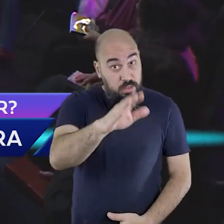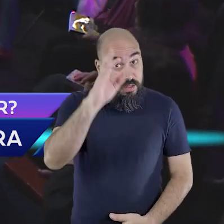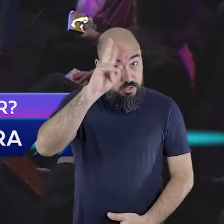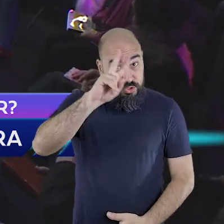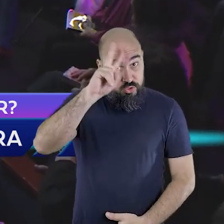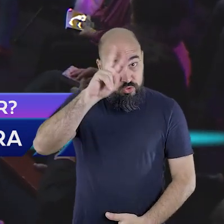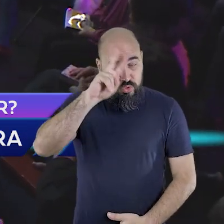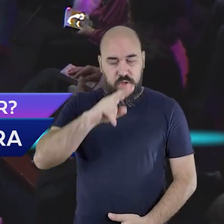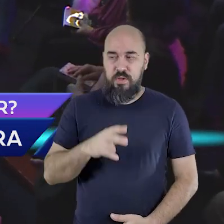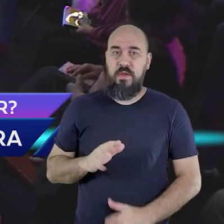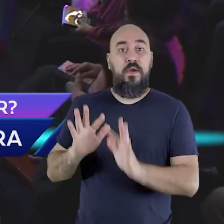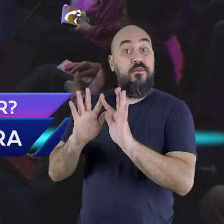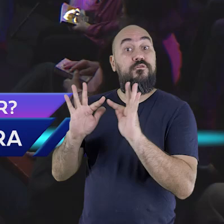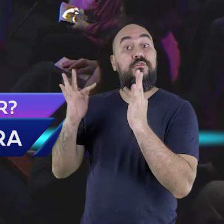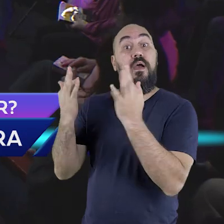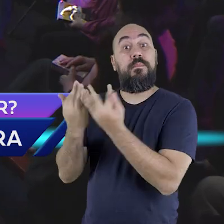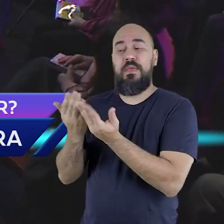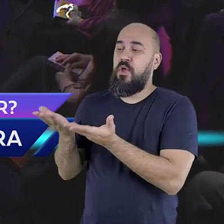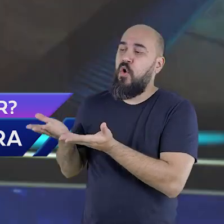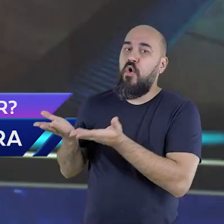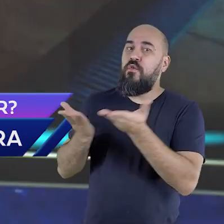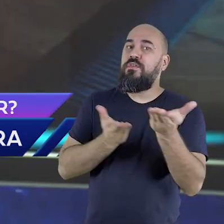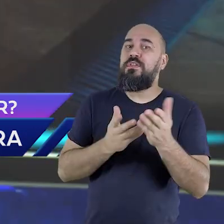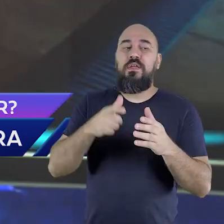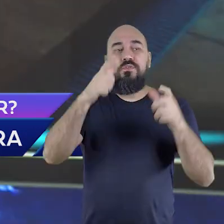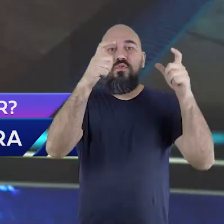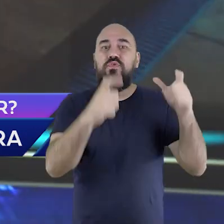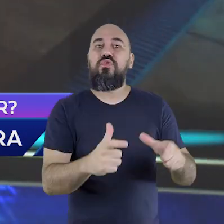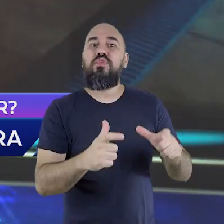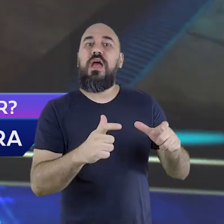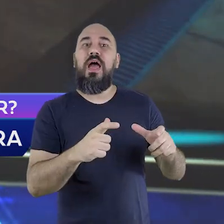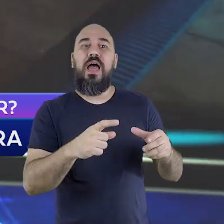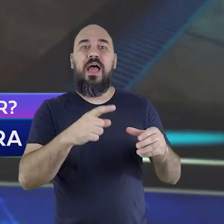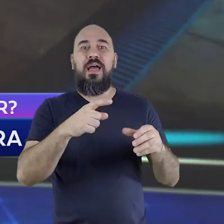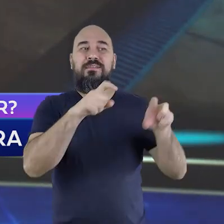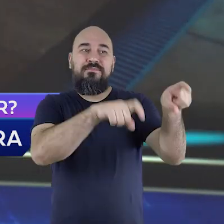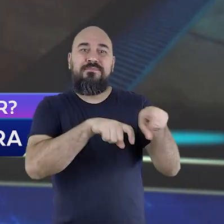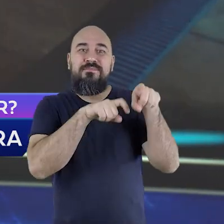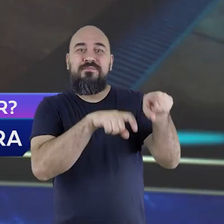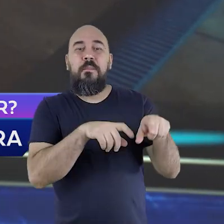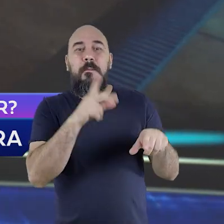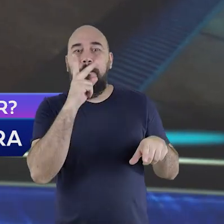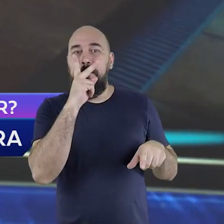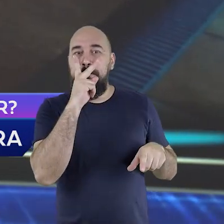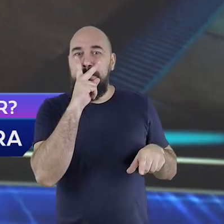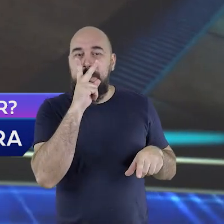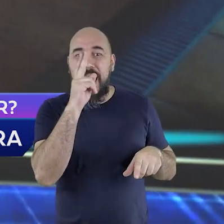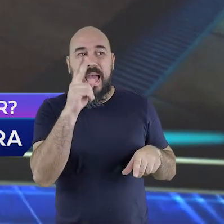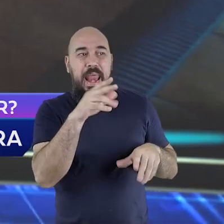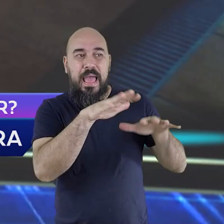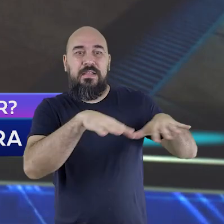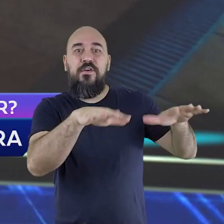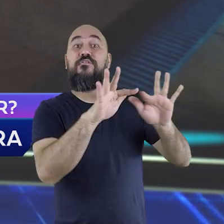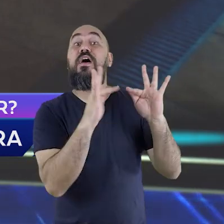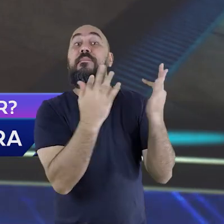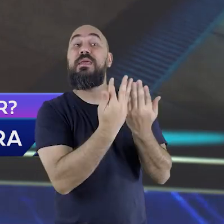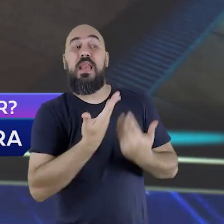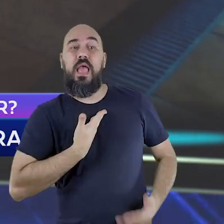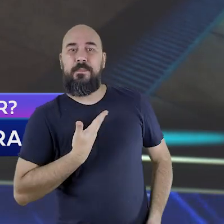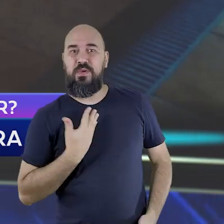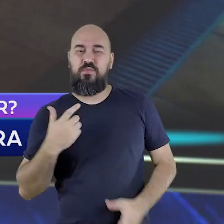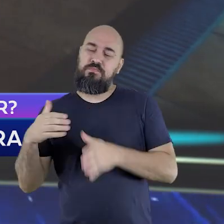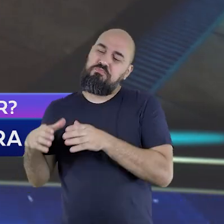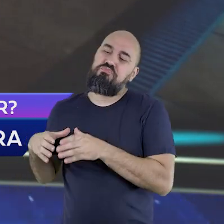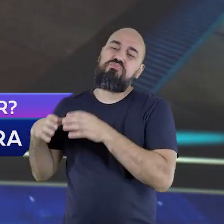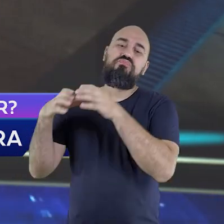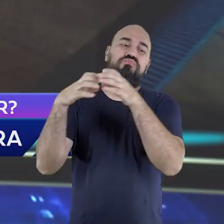na propriedade de uma outra família. Todos estavam felizes e as crianças estavam se divertindo. No